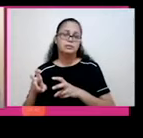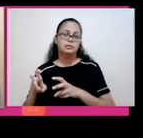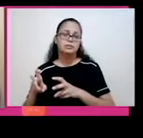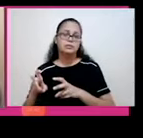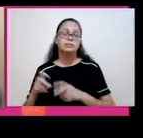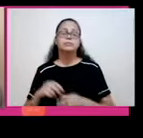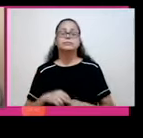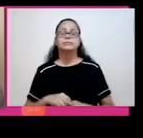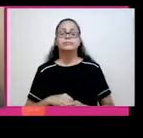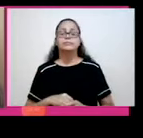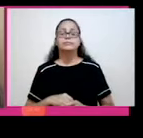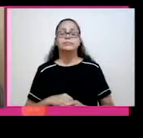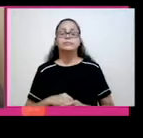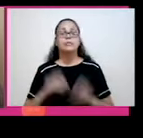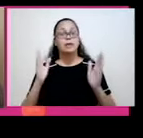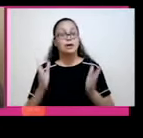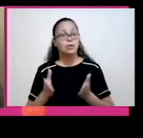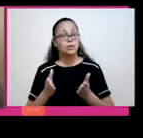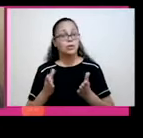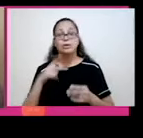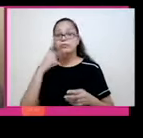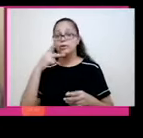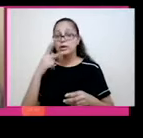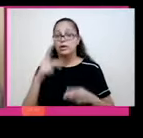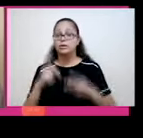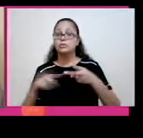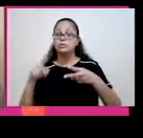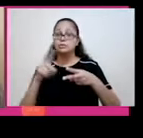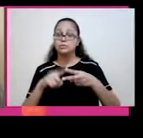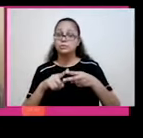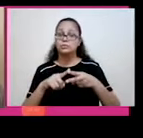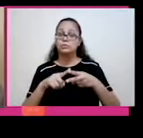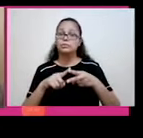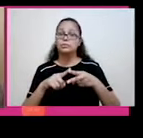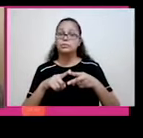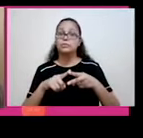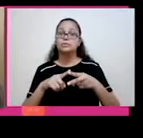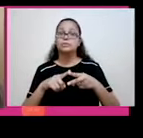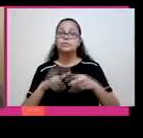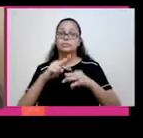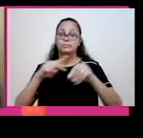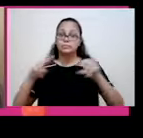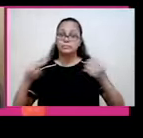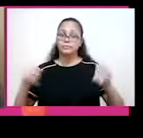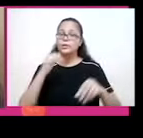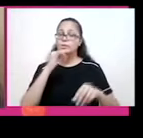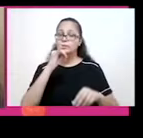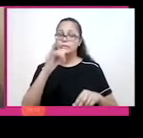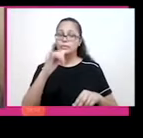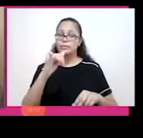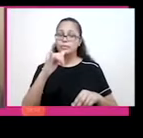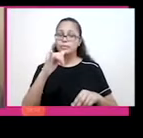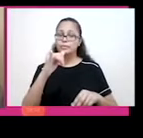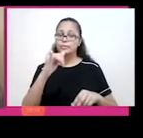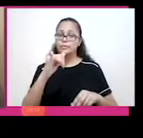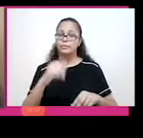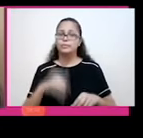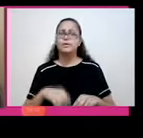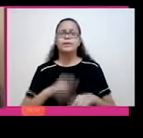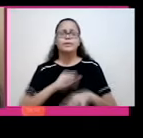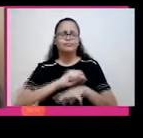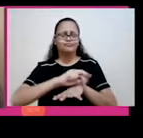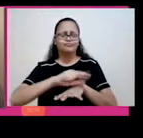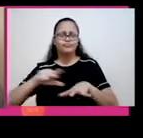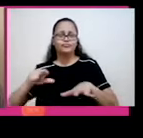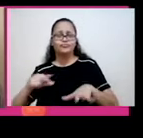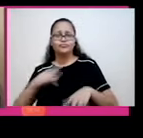então agropecuária, certo? Agora nós vamos falar dos recursos minerais e energéticos. O território chinês ele é rico em recursos energéticos e